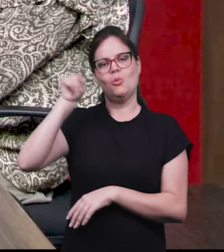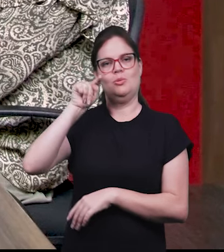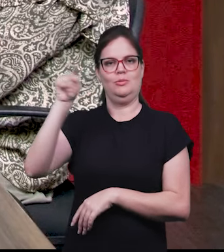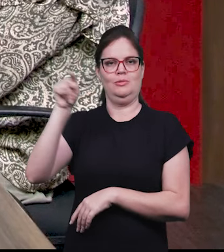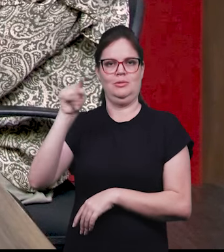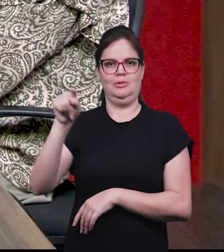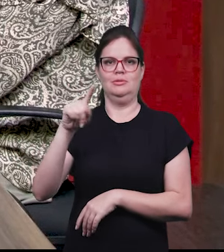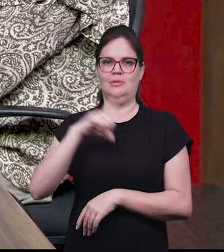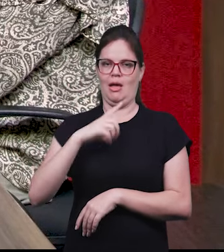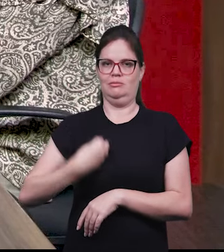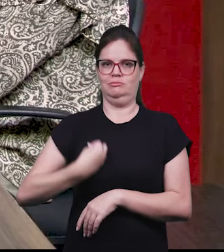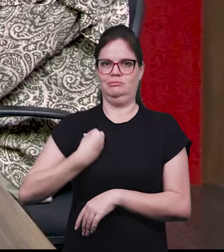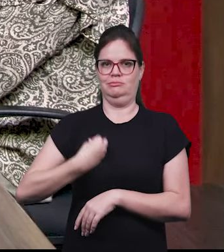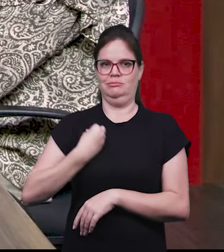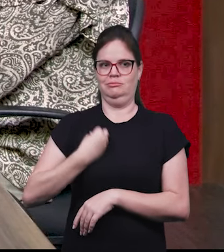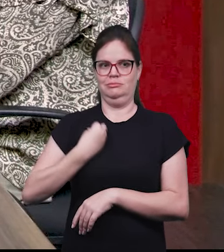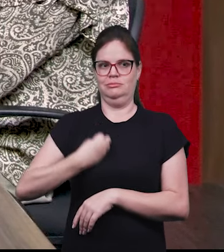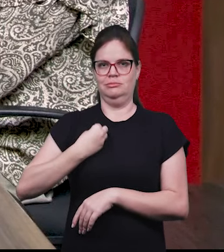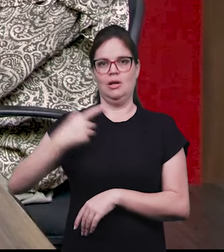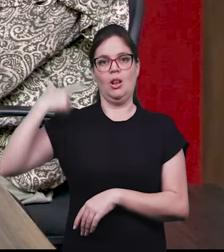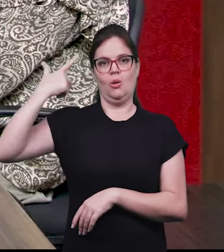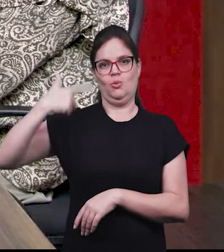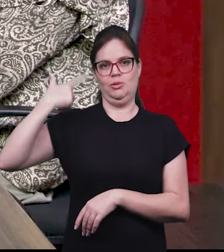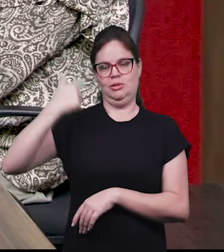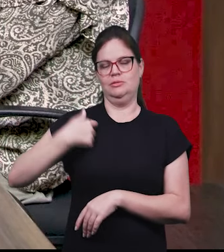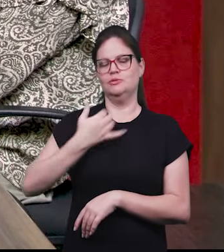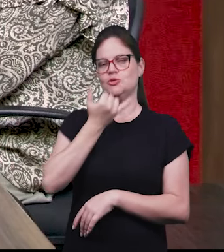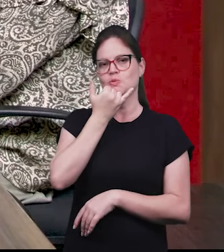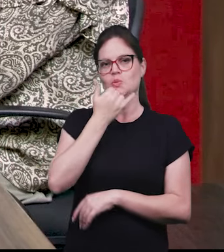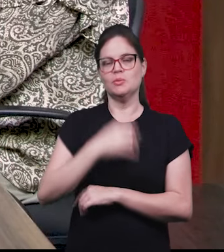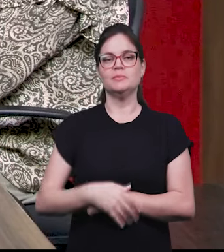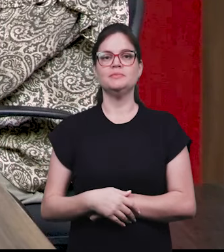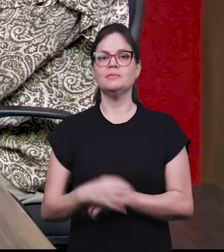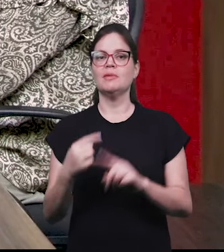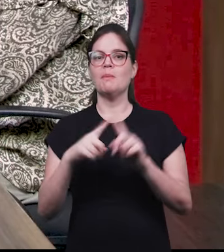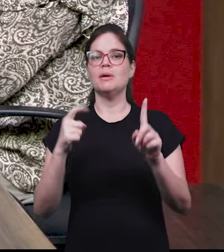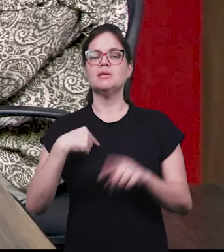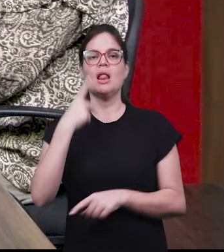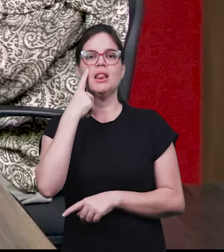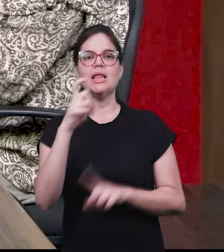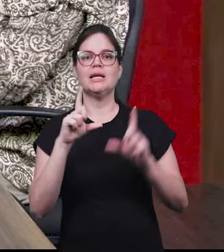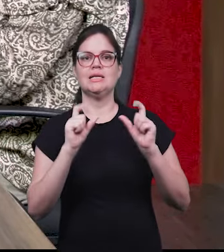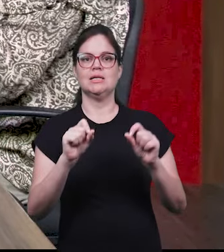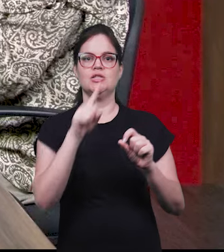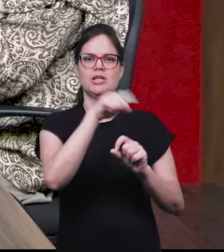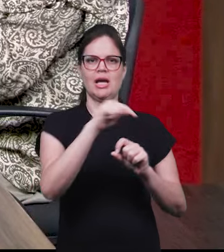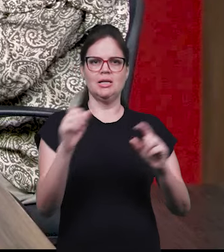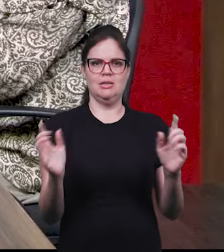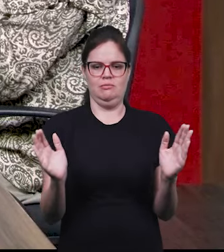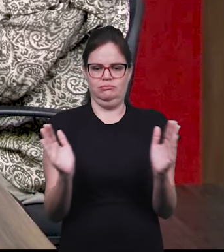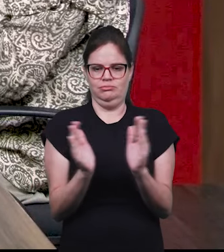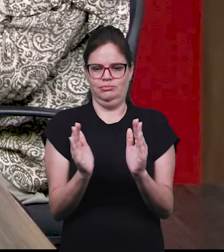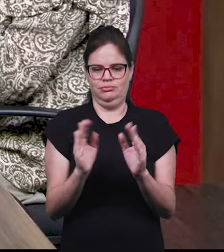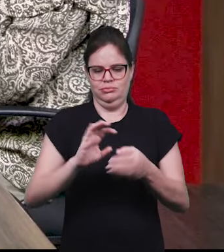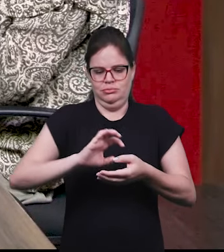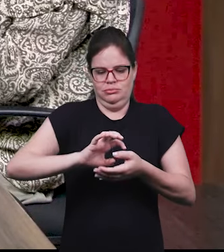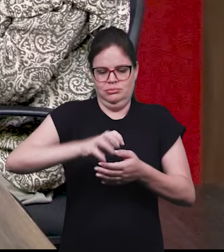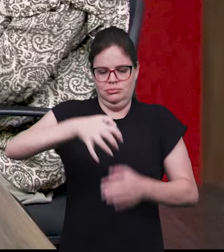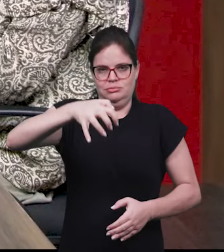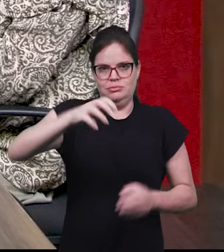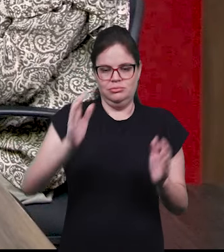Britânico. E é interessante porque esse artefato é um pequeno cilindro